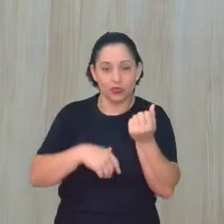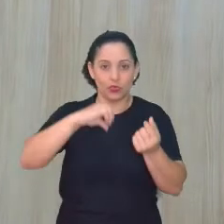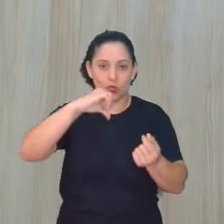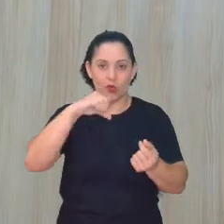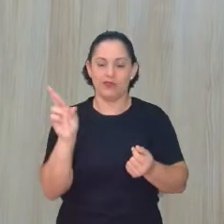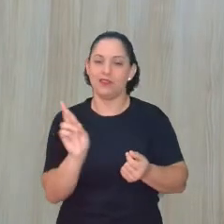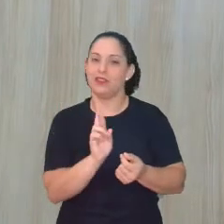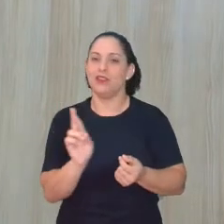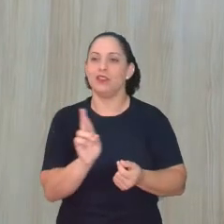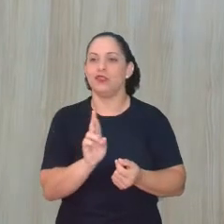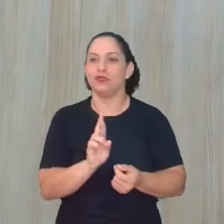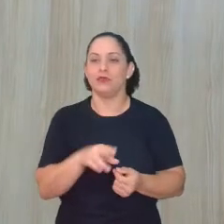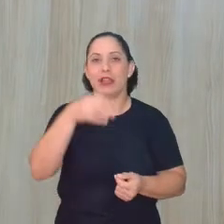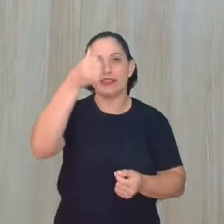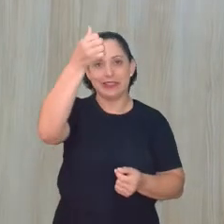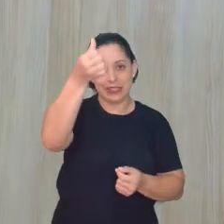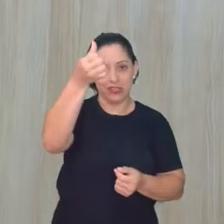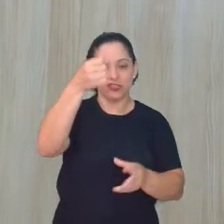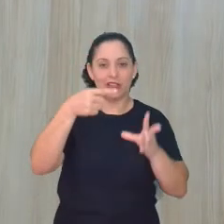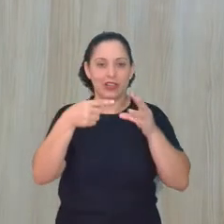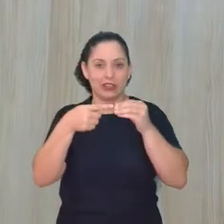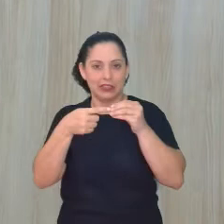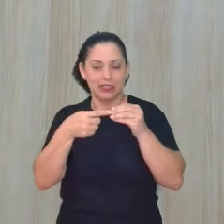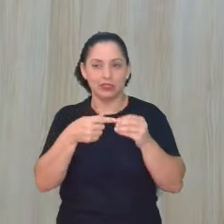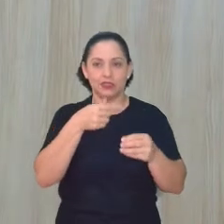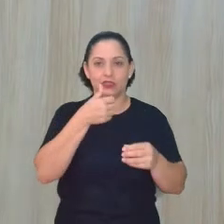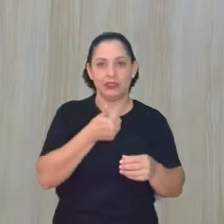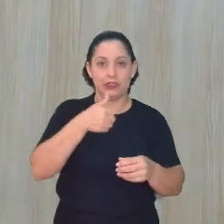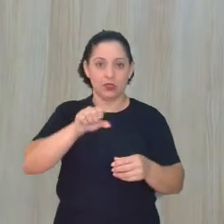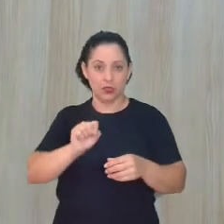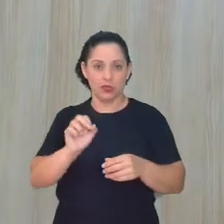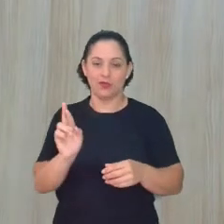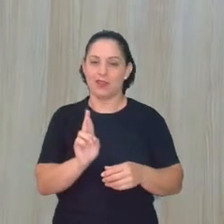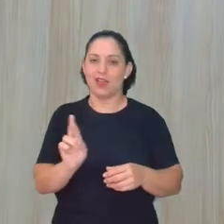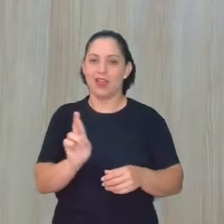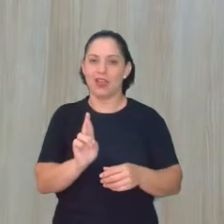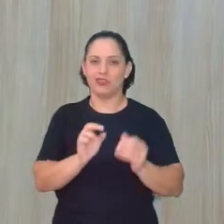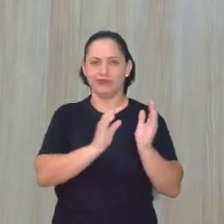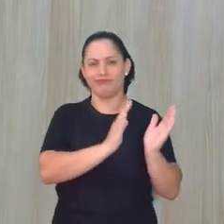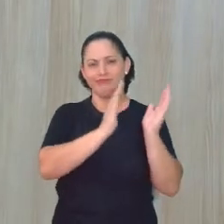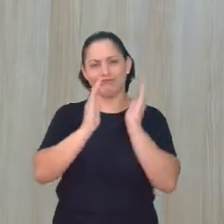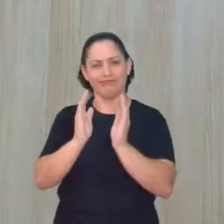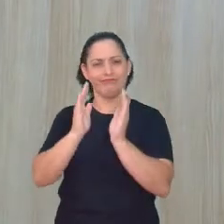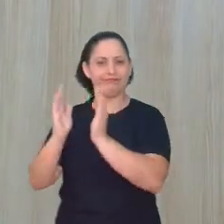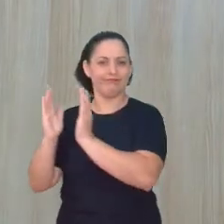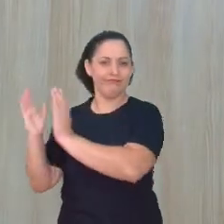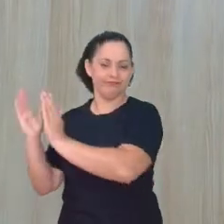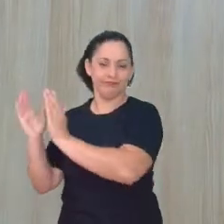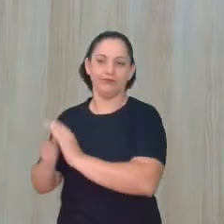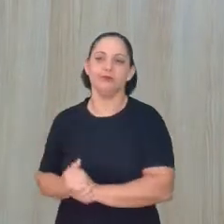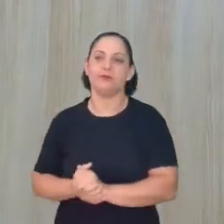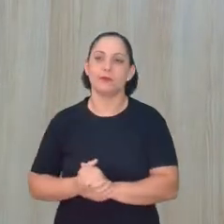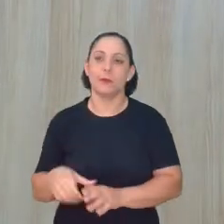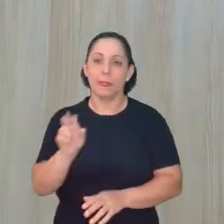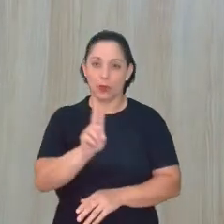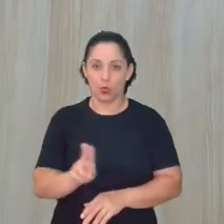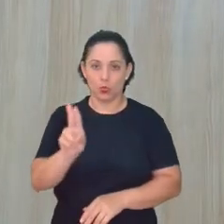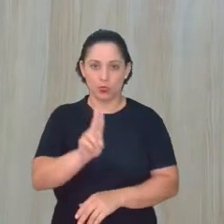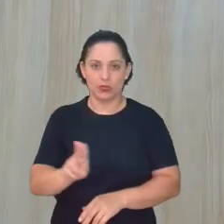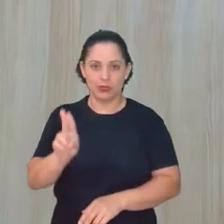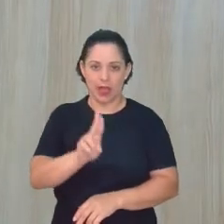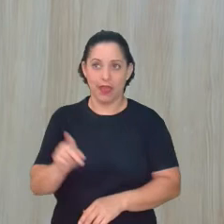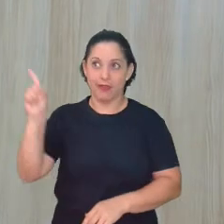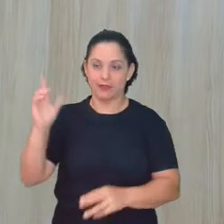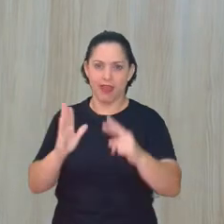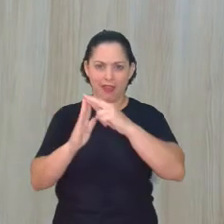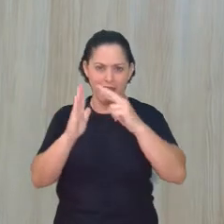R$9, 6 canetas custariam R$18 e assim por diante. Quando eu utilizo essa razão aqui,